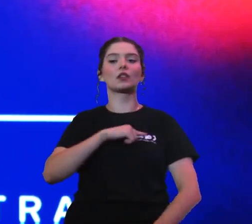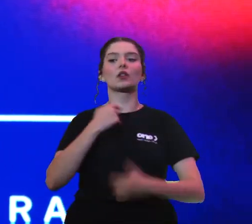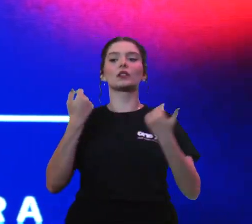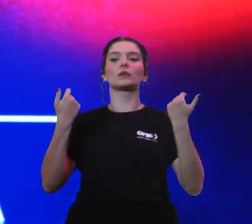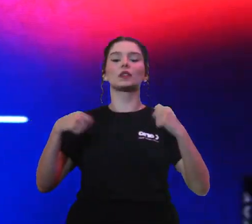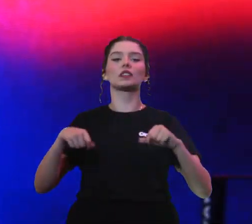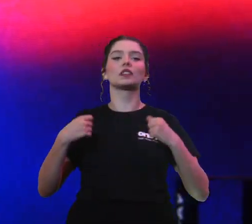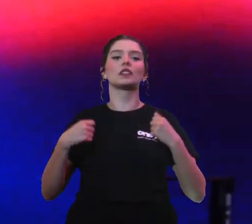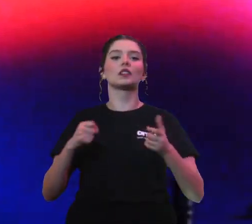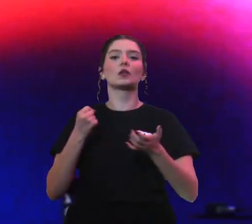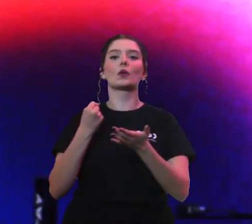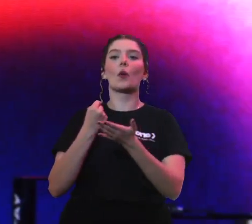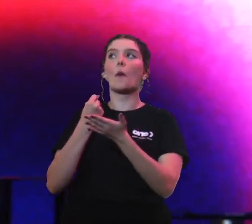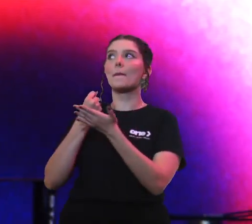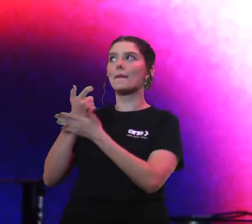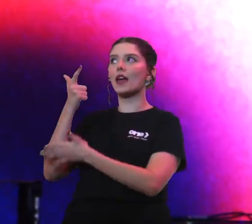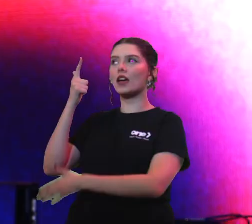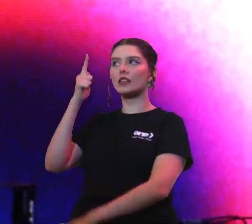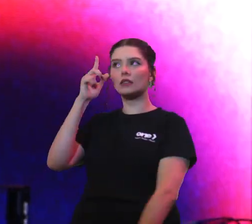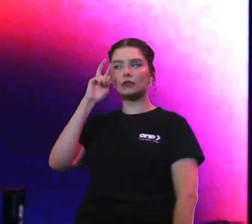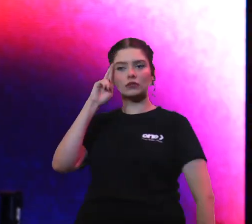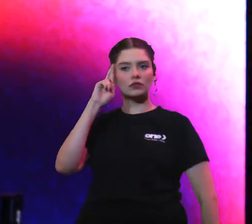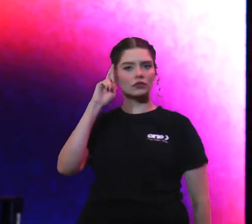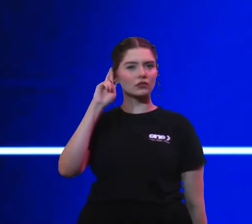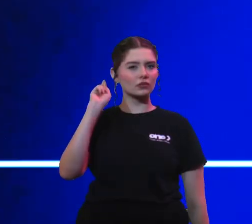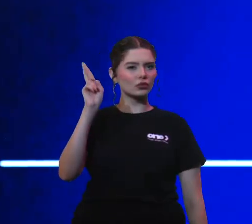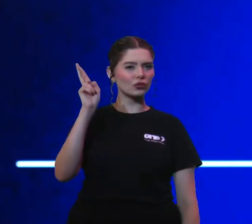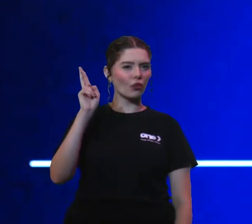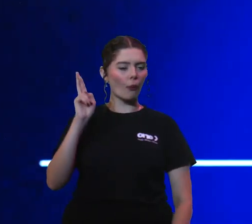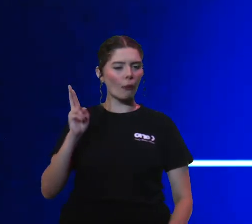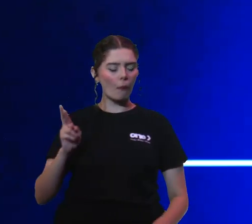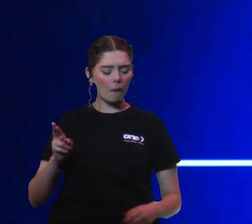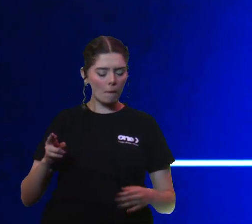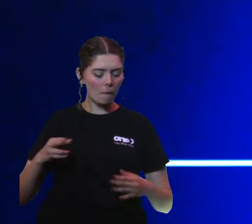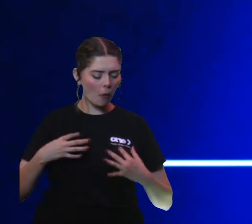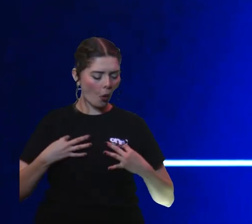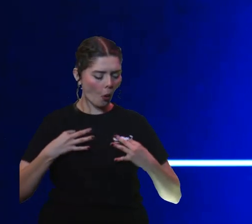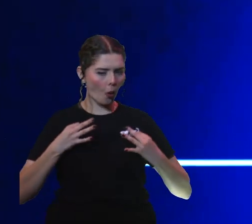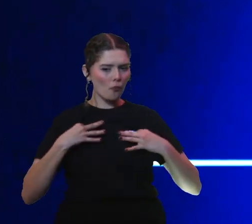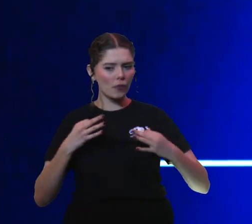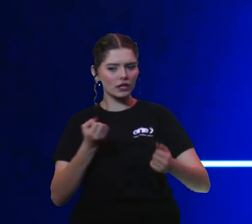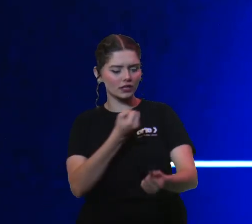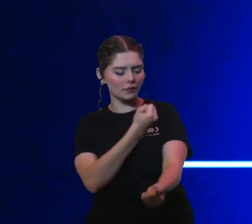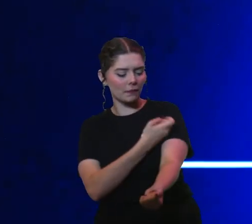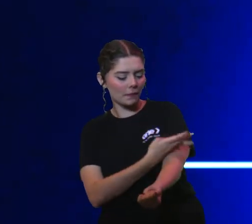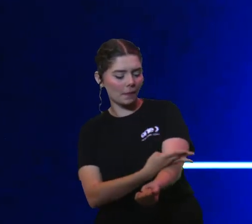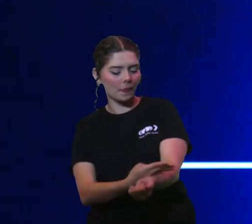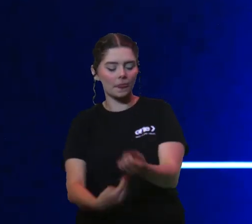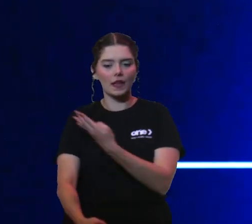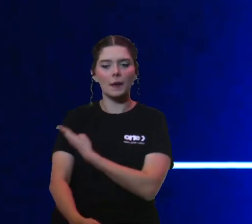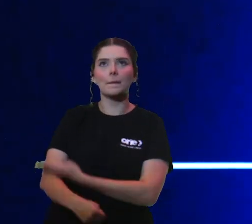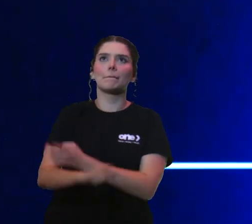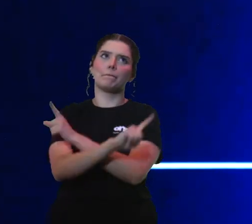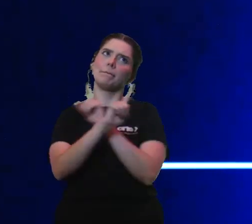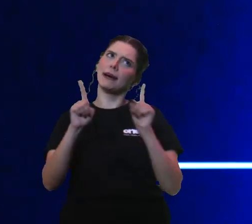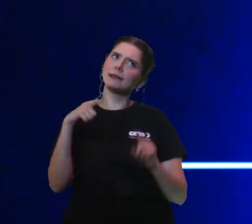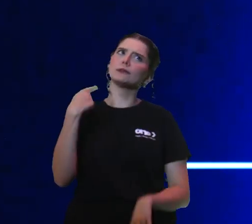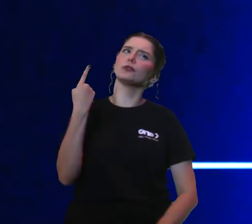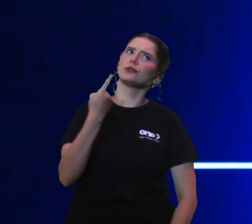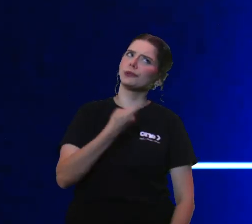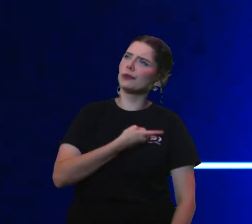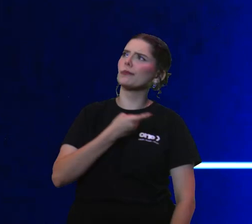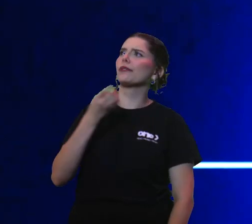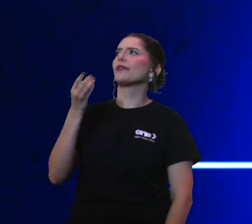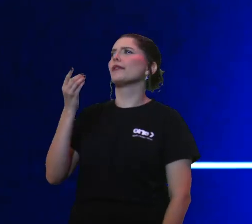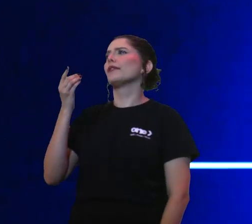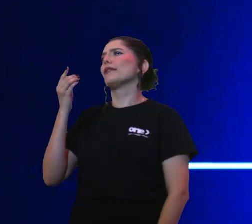comprar do Senhor vestes brancas. Mas o mesmo texto vai dizer que a gente é pobre espiritualmente. Se eu